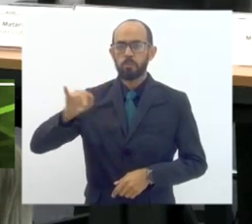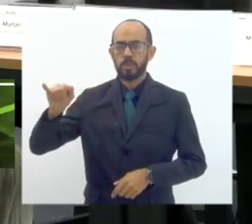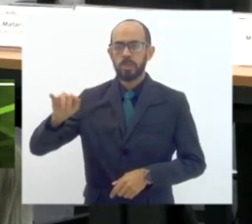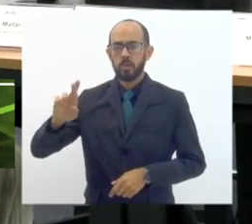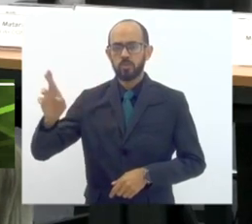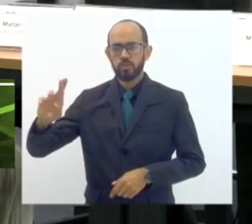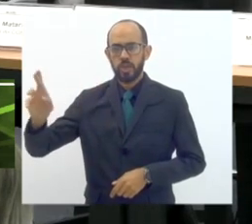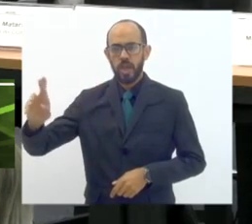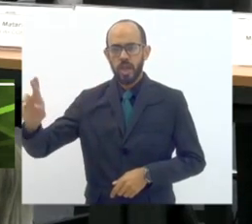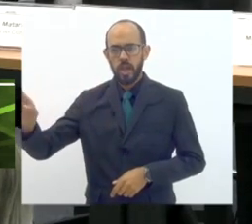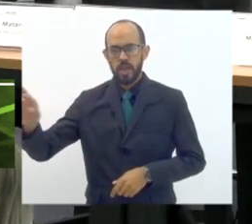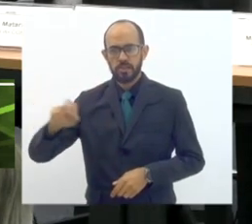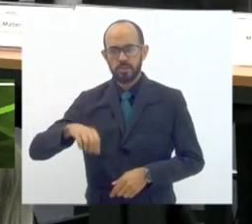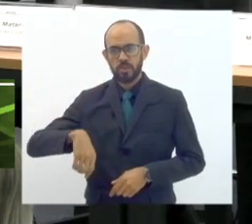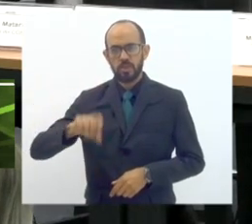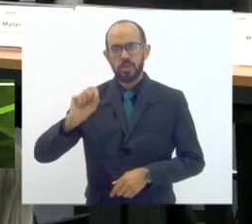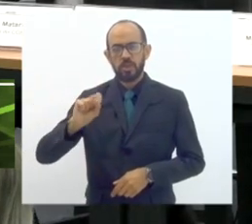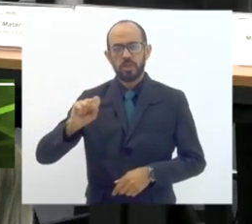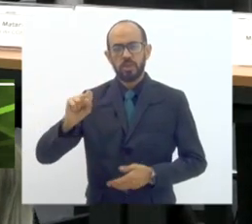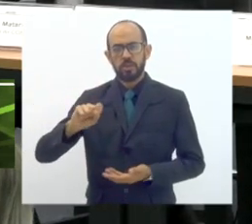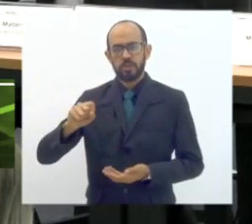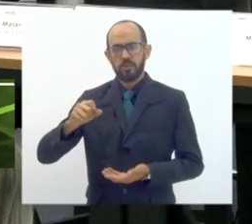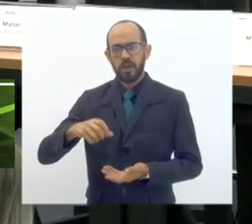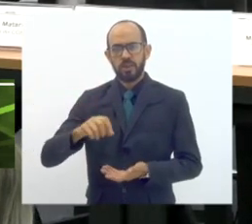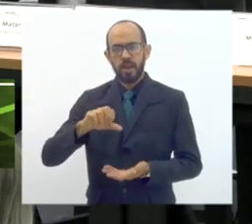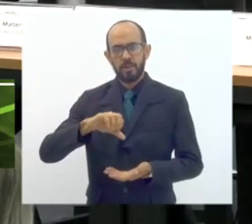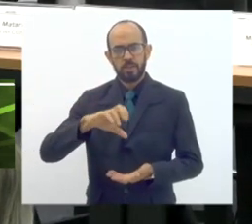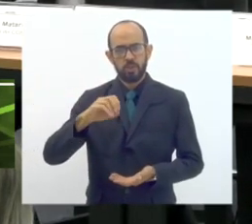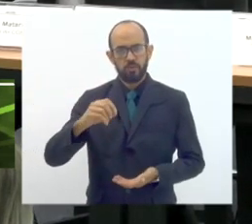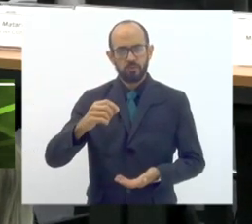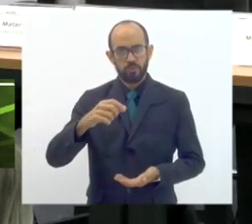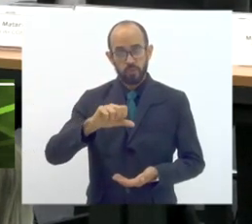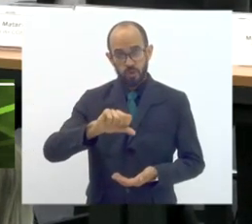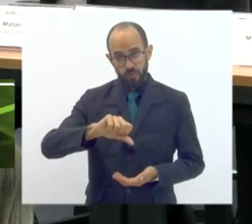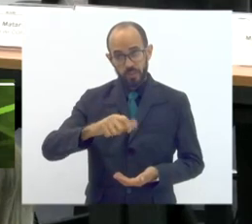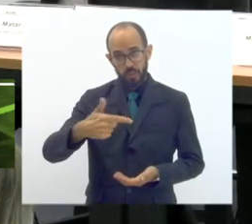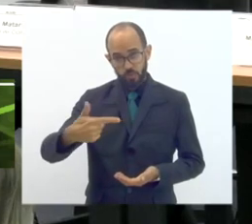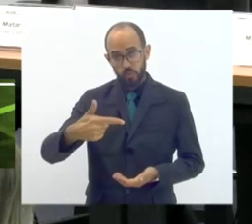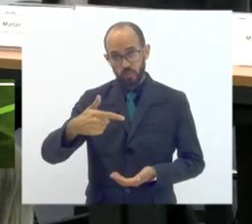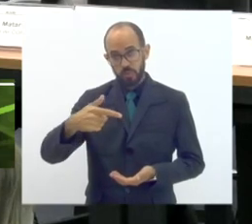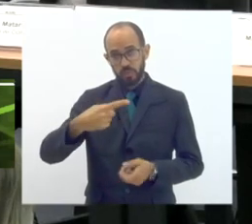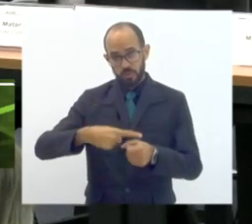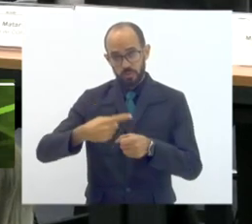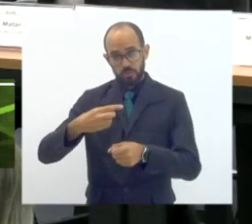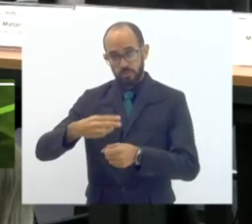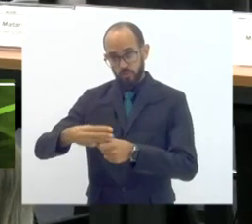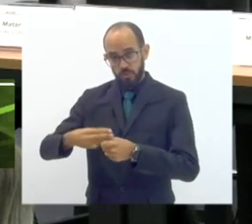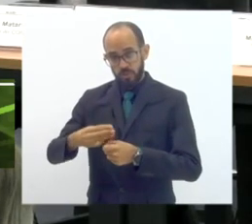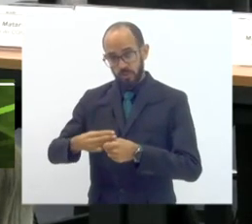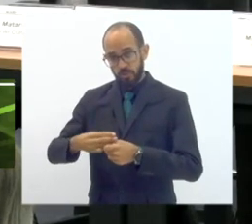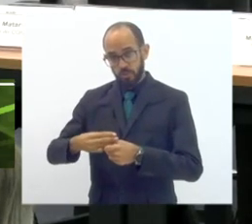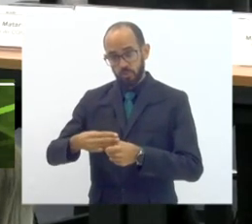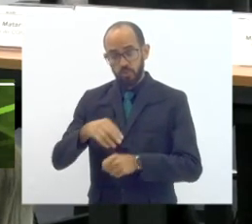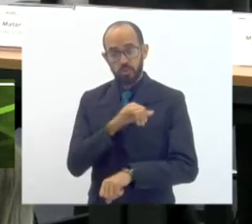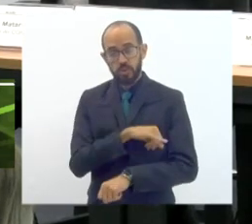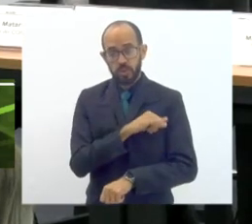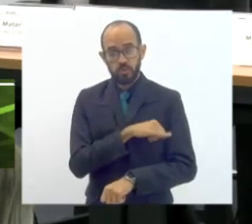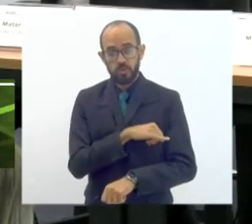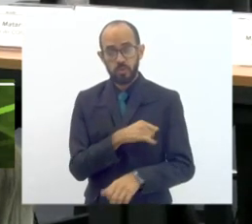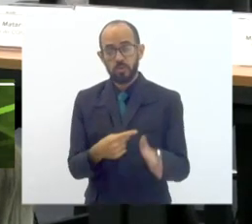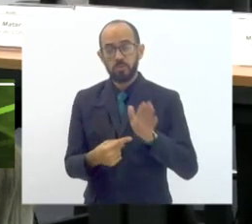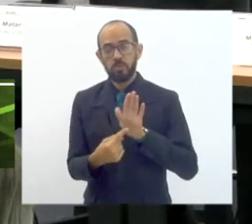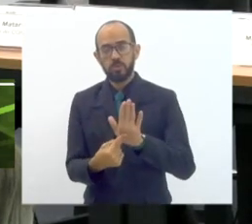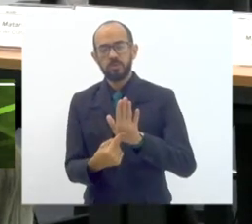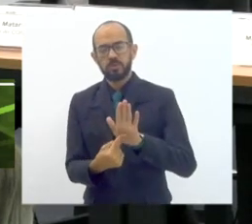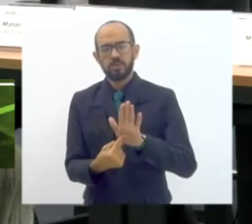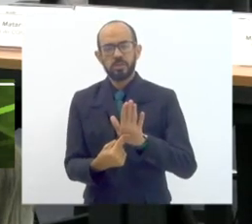R$1,8 bilhão que vocês vão destinar às 92 cidades do Estado do Rio de Janeiro. E o mais importante, mostrando a sensibilidade do governador